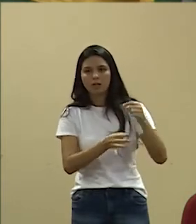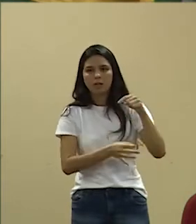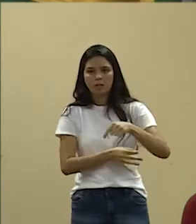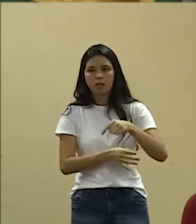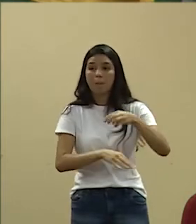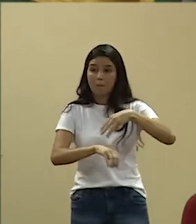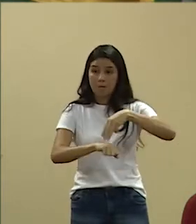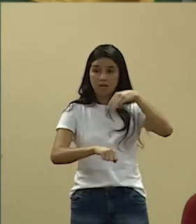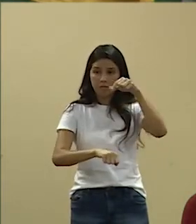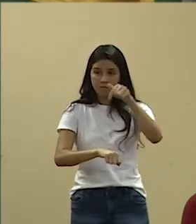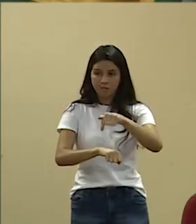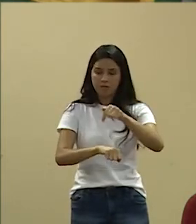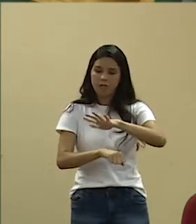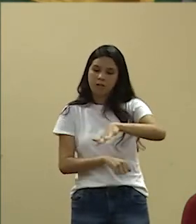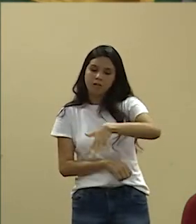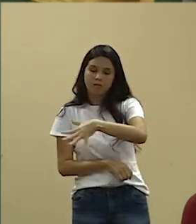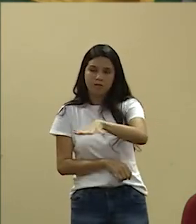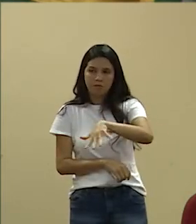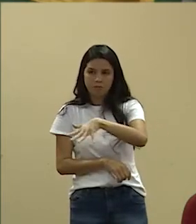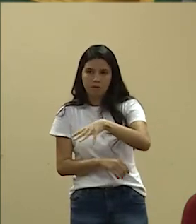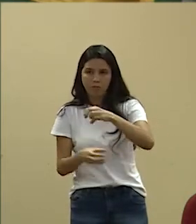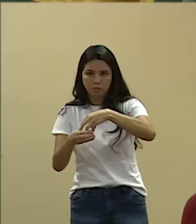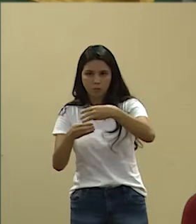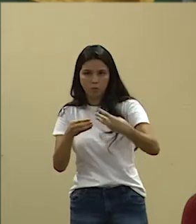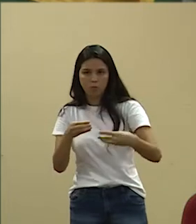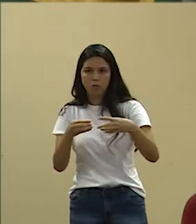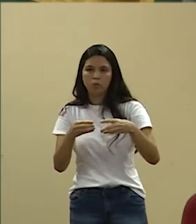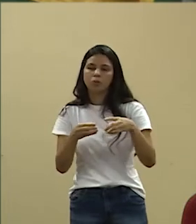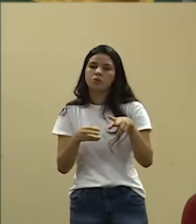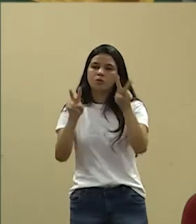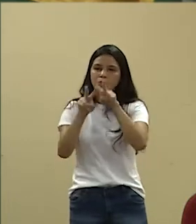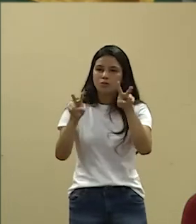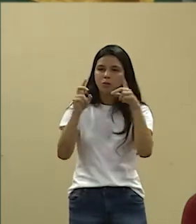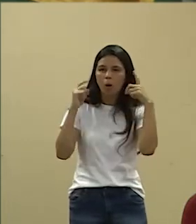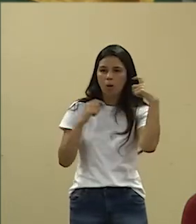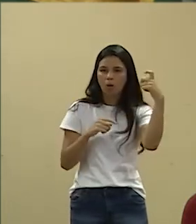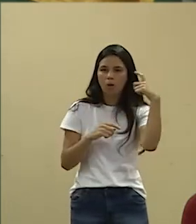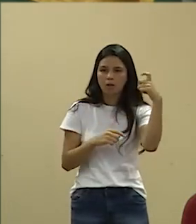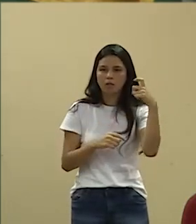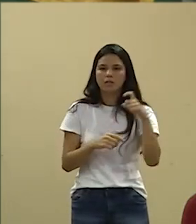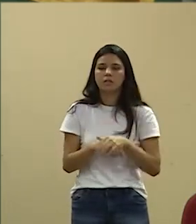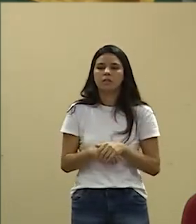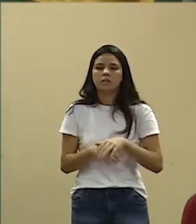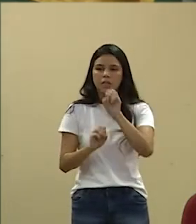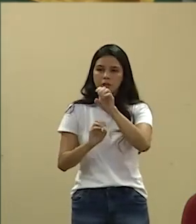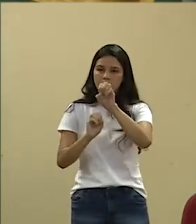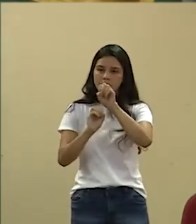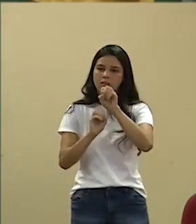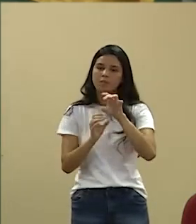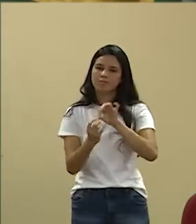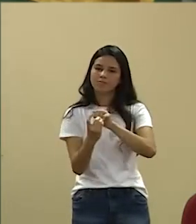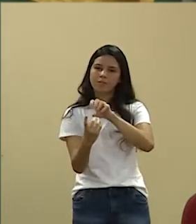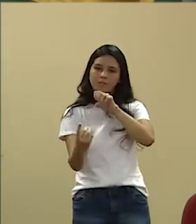na área trabalhando o conteúdo audiovisual em educação à distância e enfim lá e quando